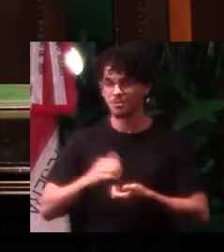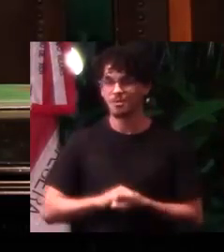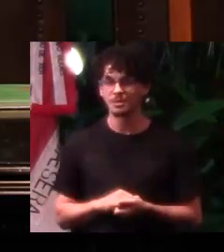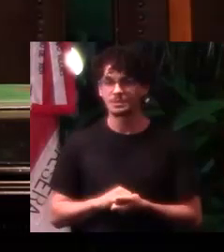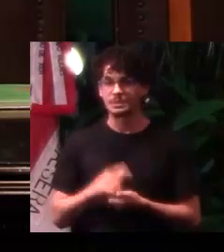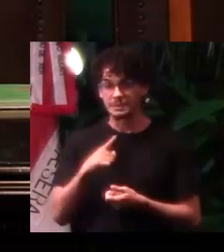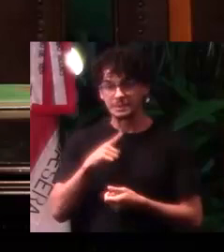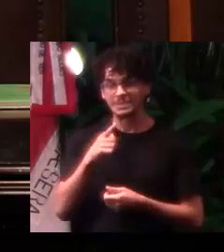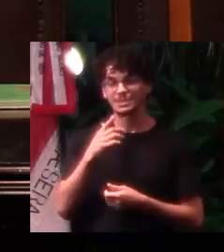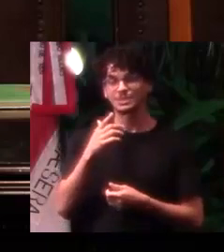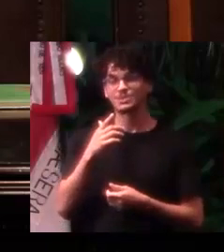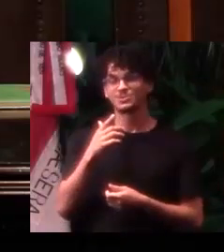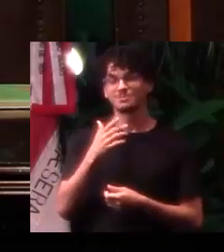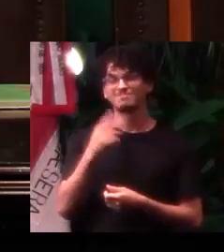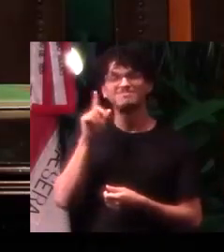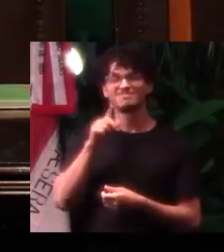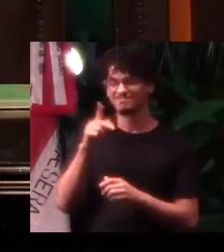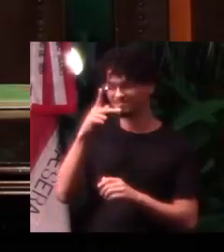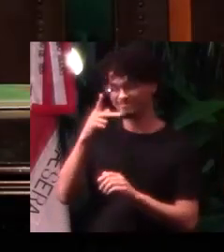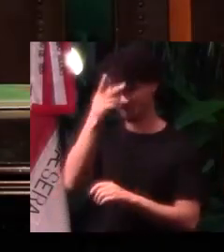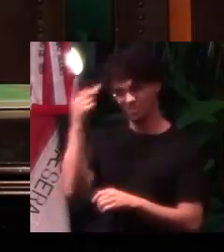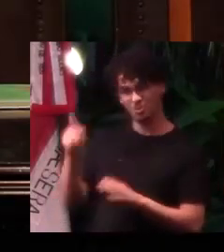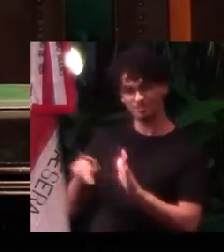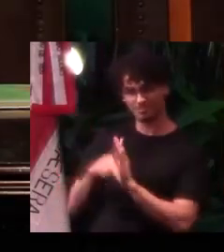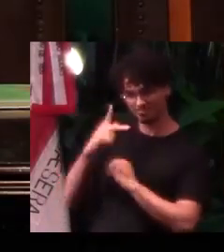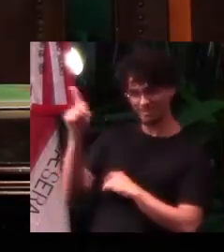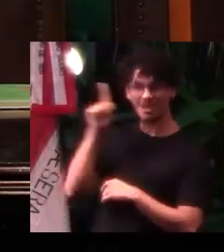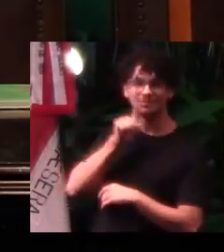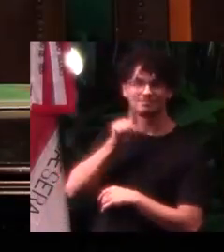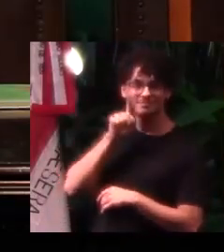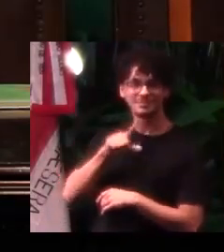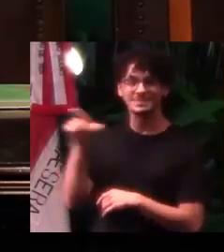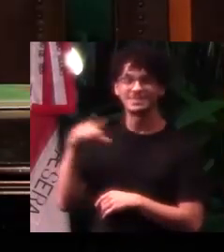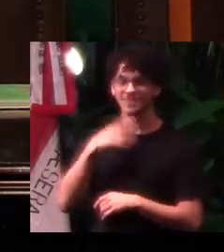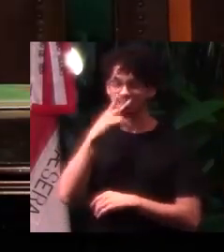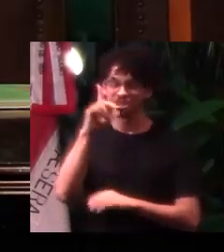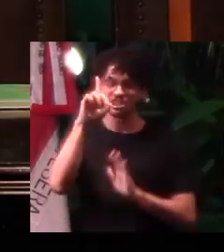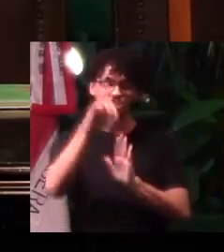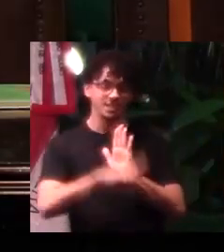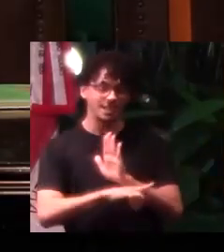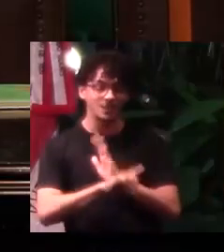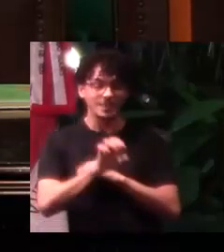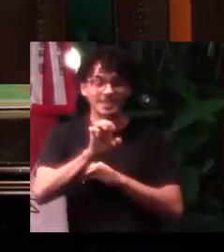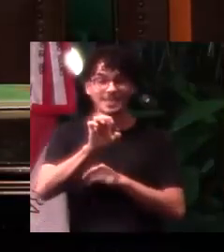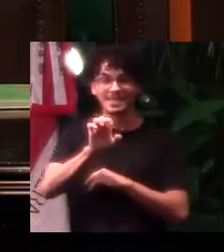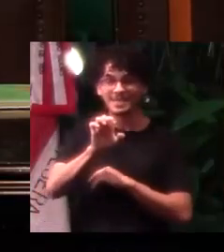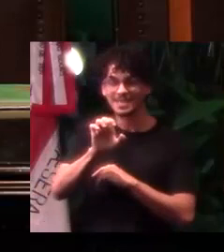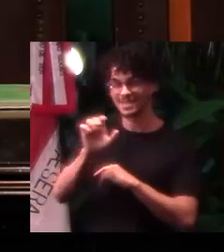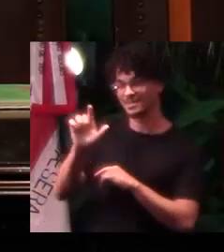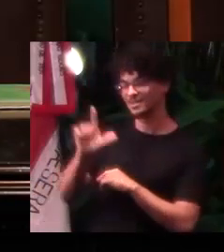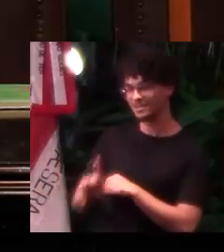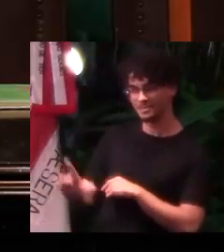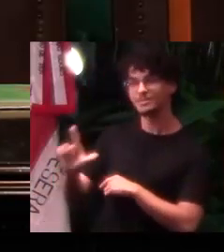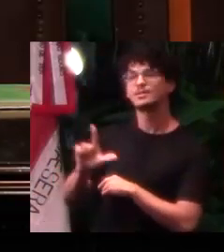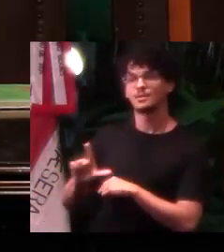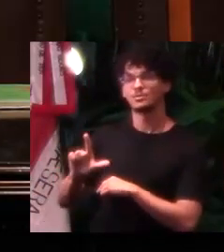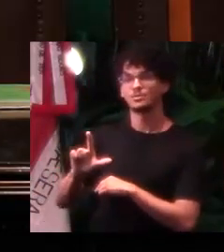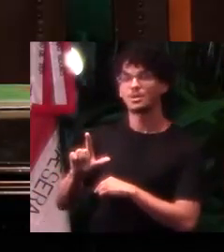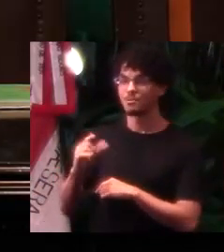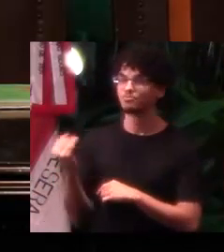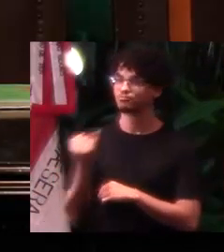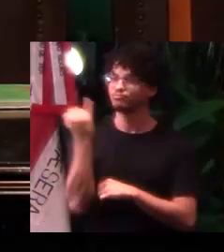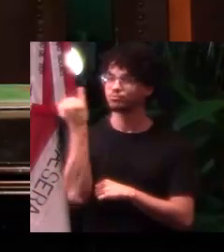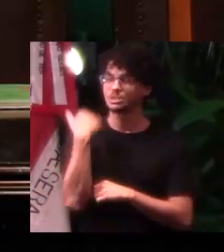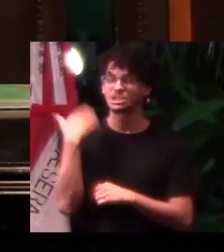os americanos costumam dizer que esse direito e literatura, né, é muito importante nós pensarmos